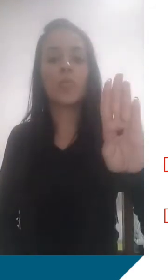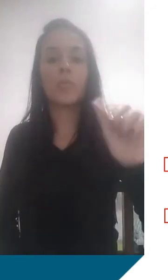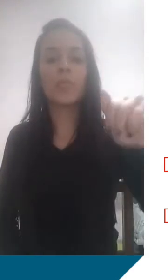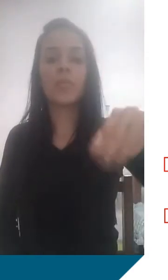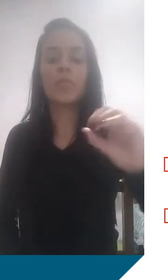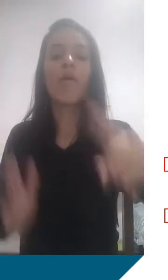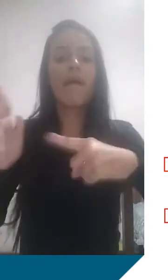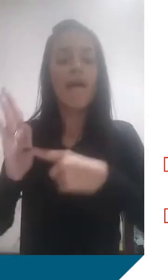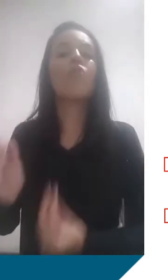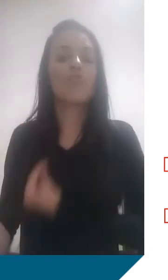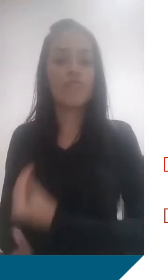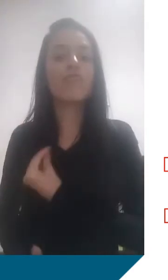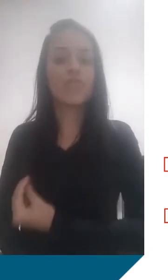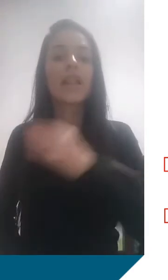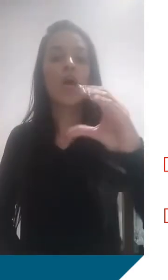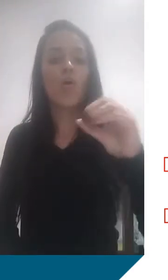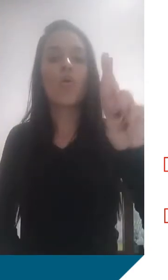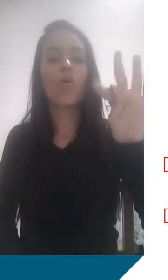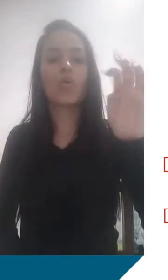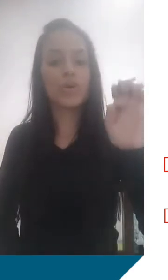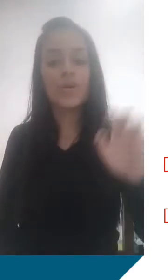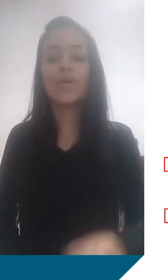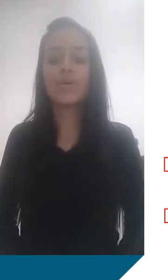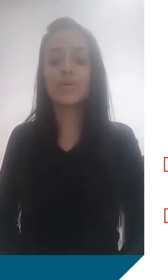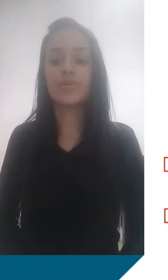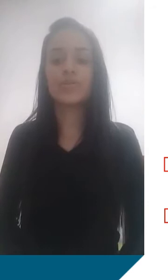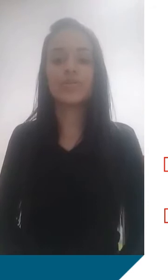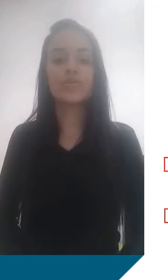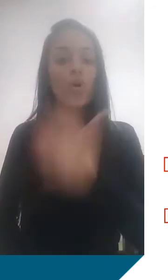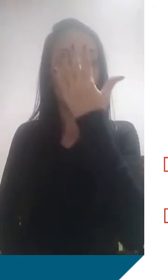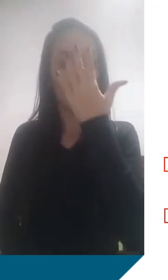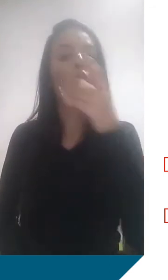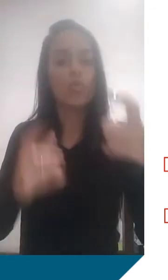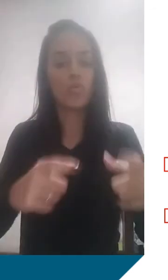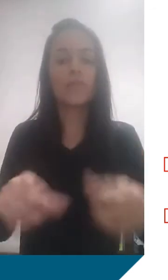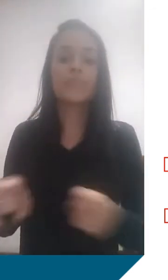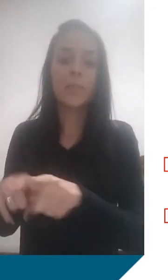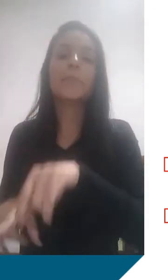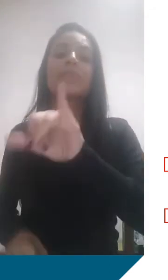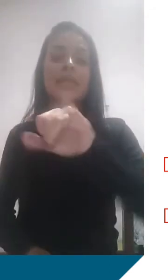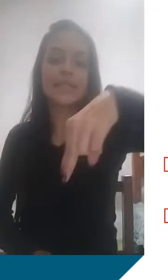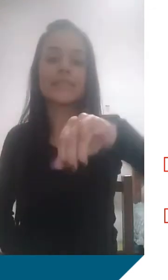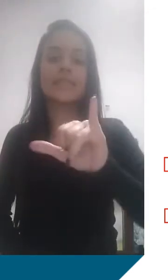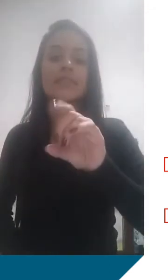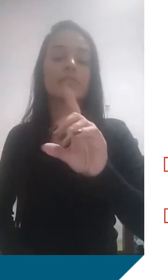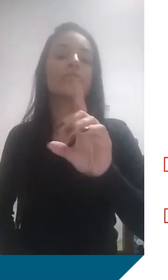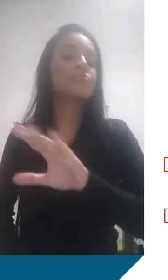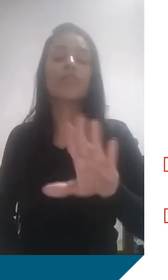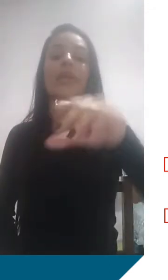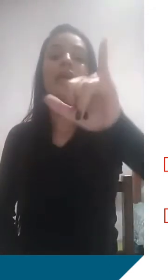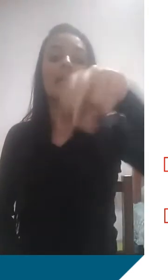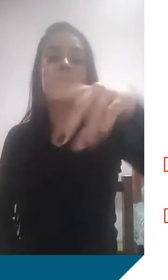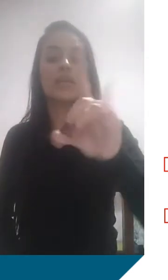na corte e com toda essa questão da cor local; o indianista, que tinha esse resgate do passado